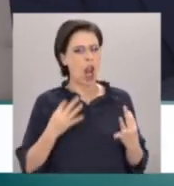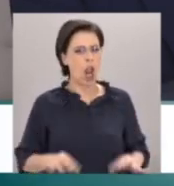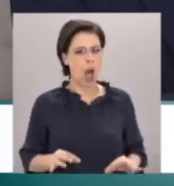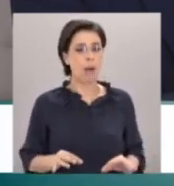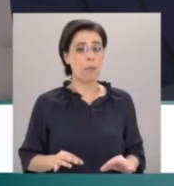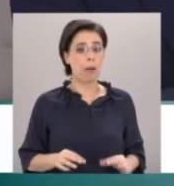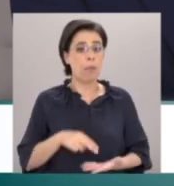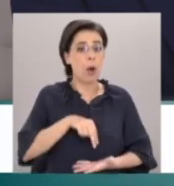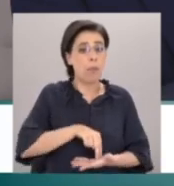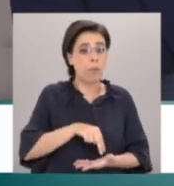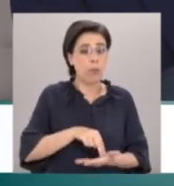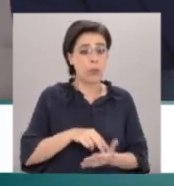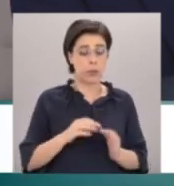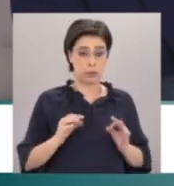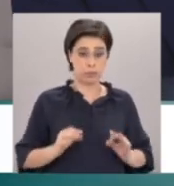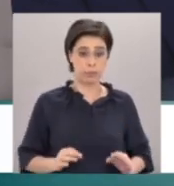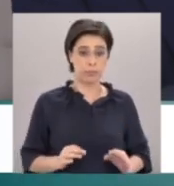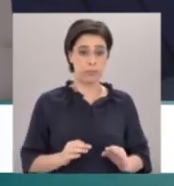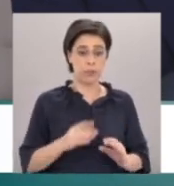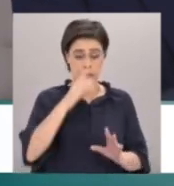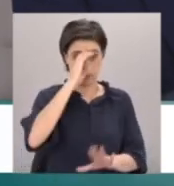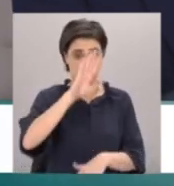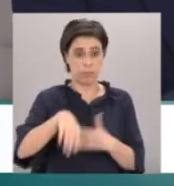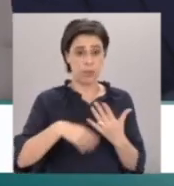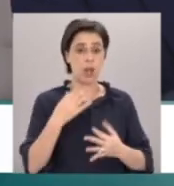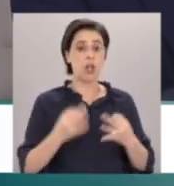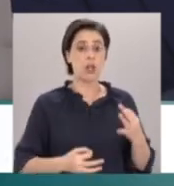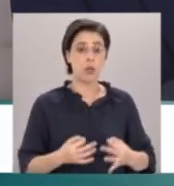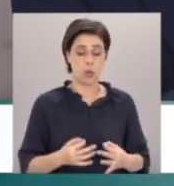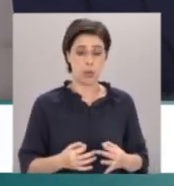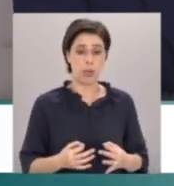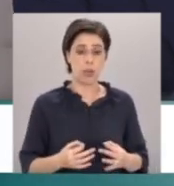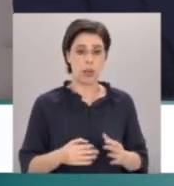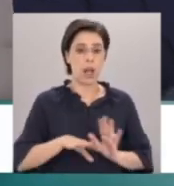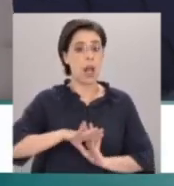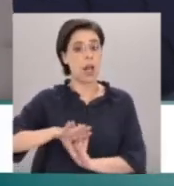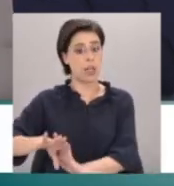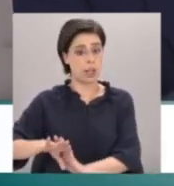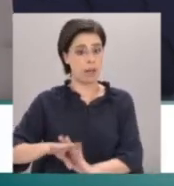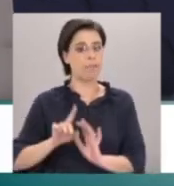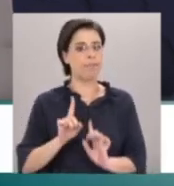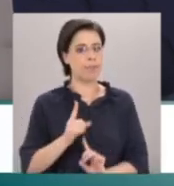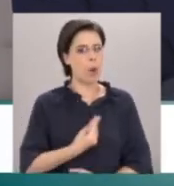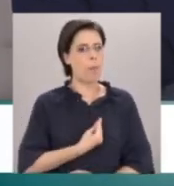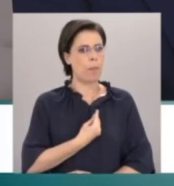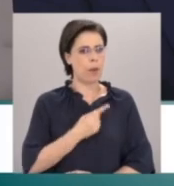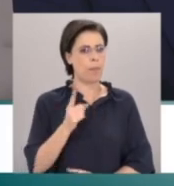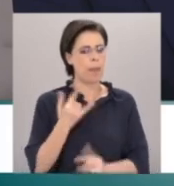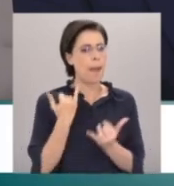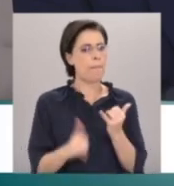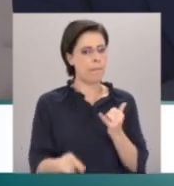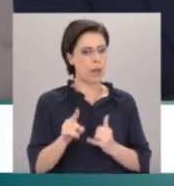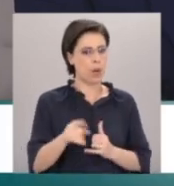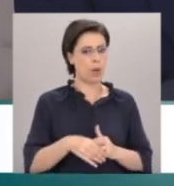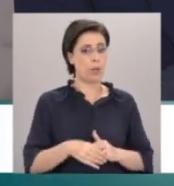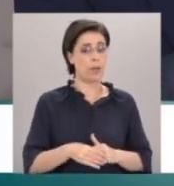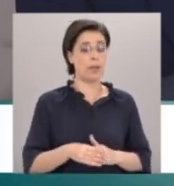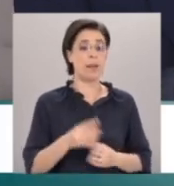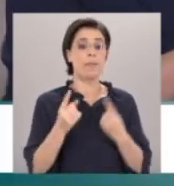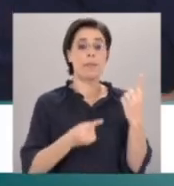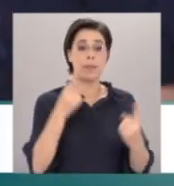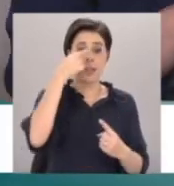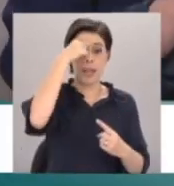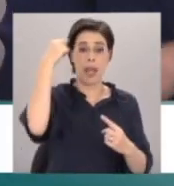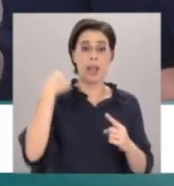as posições da luta selva geria na justiça que tem a extrema-direita acho que isso é mesmo caminho muito perigoso ficou lá às vezes